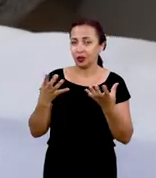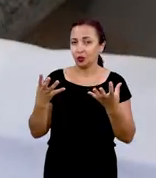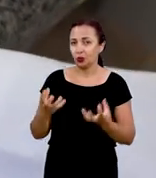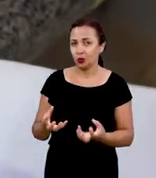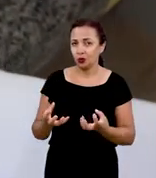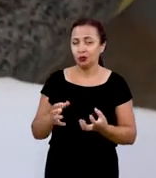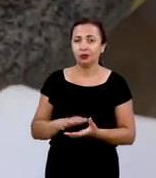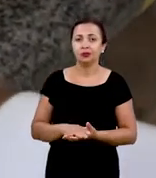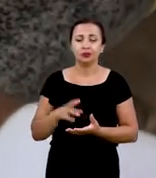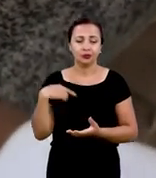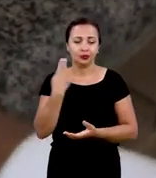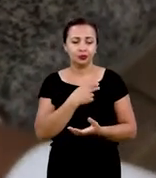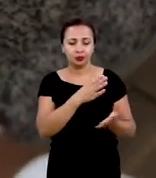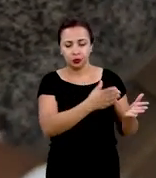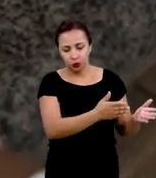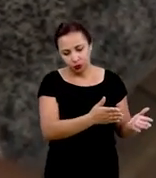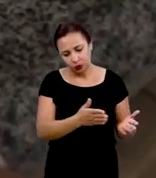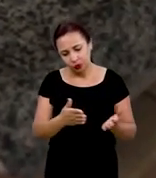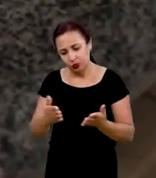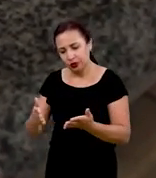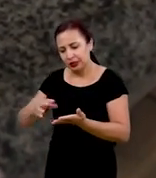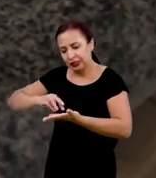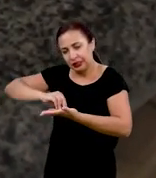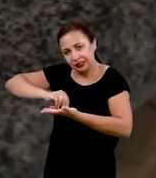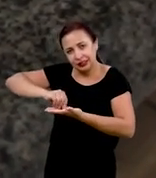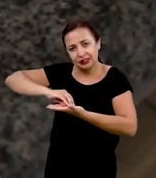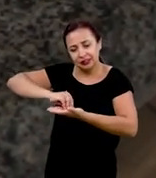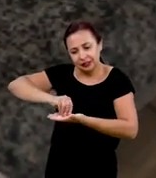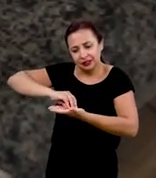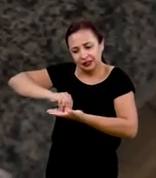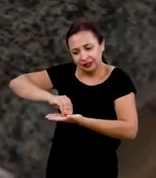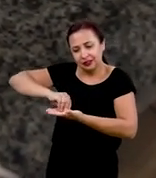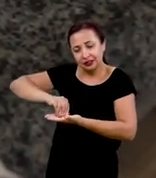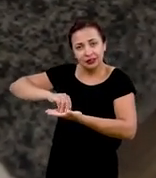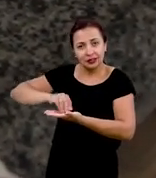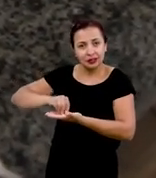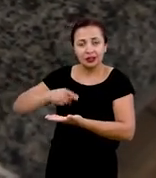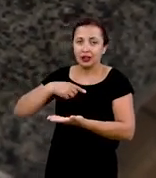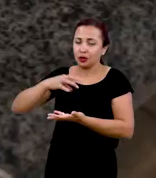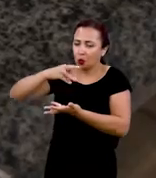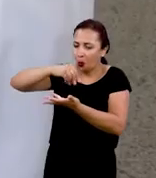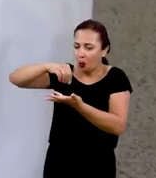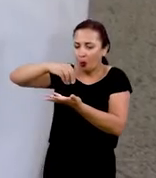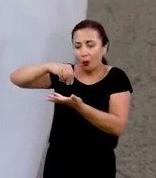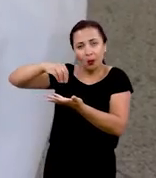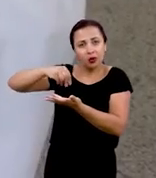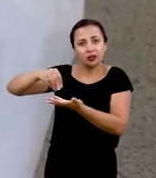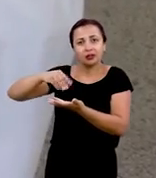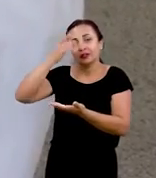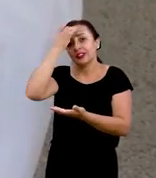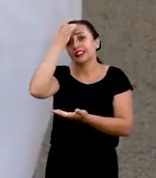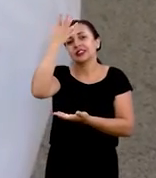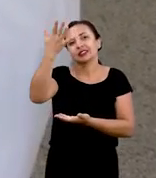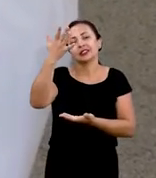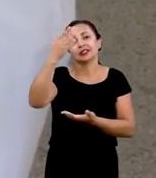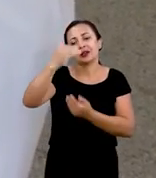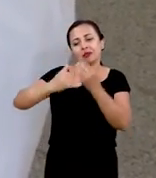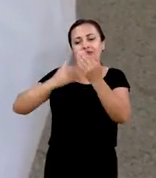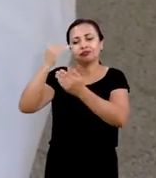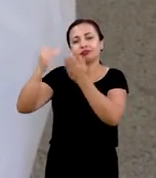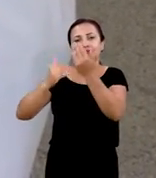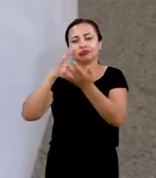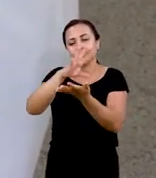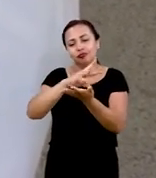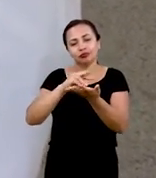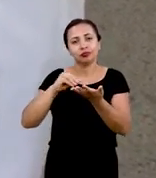essa retirada da água, a gente vai triturar esse material. Então, a gente vai ter um pozinho, que isso facilita esse processo